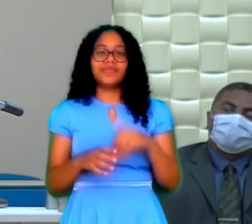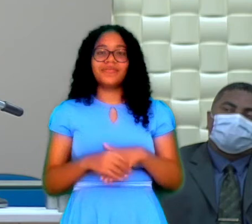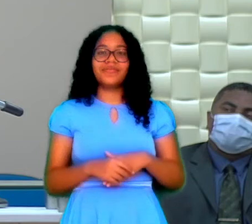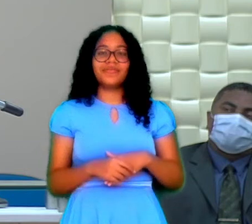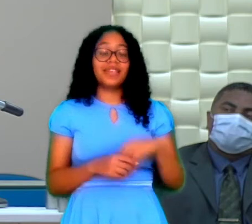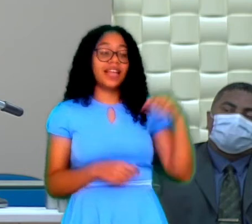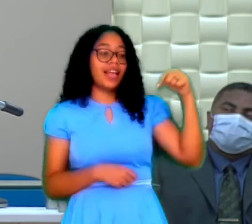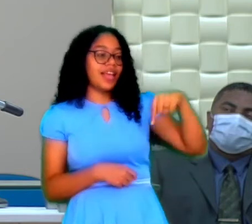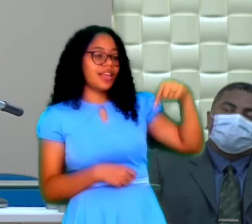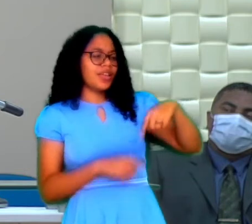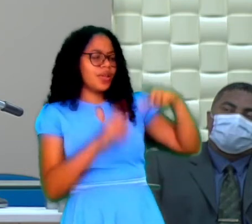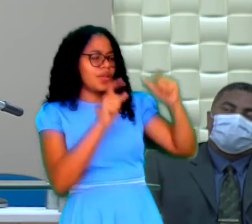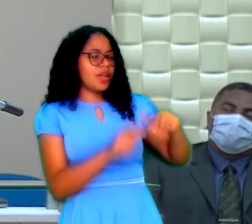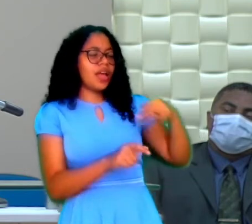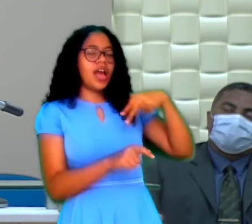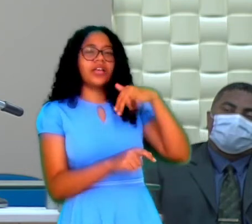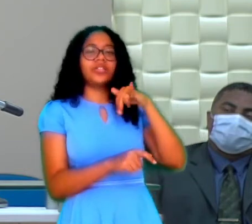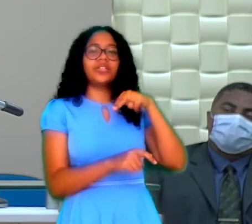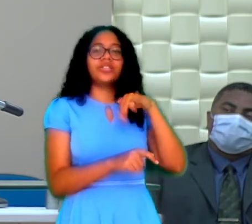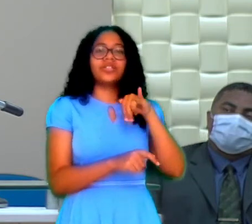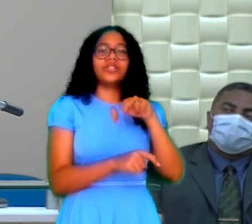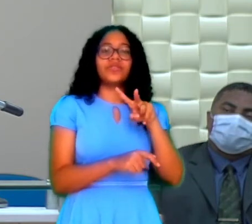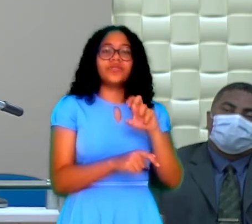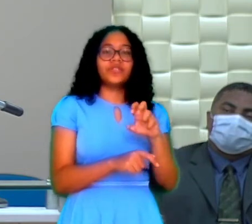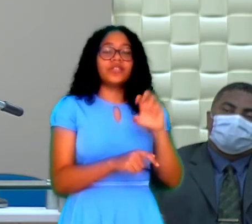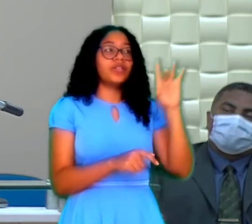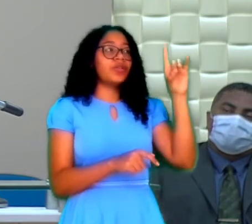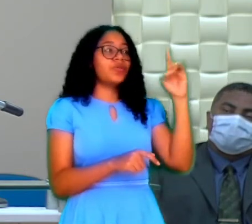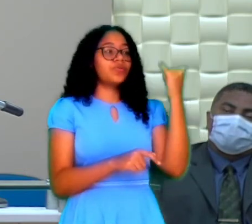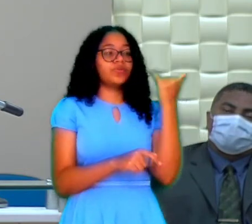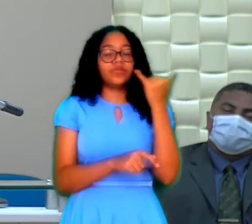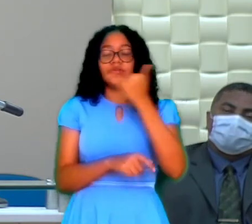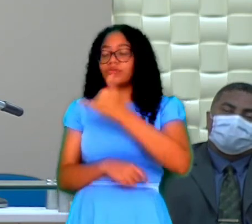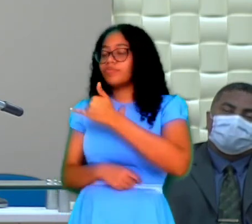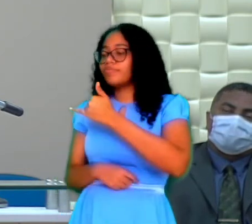sua vida, é o fim da sua existência, é o fim da sua jornada.